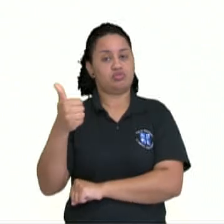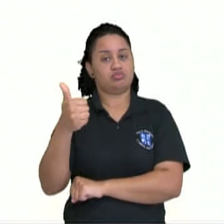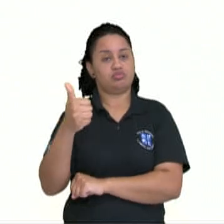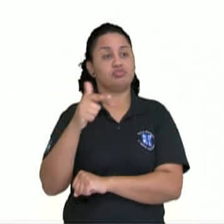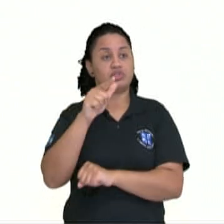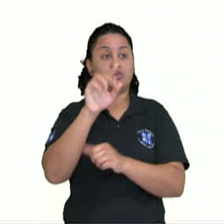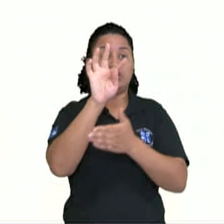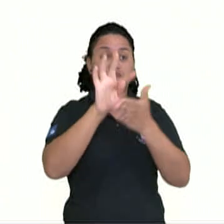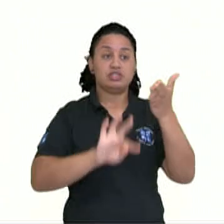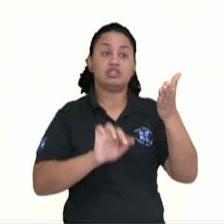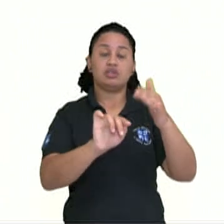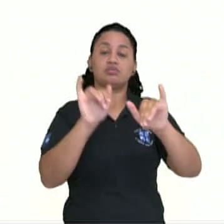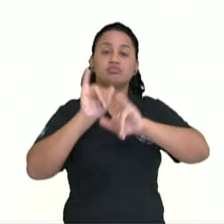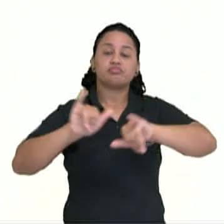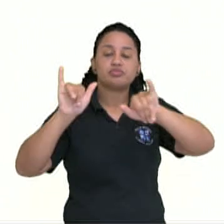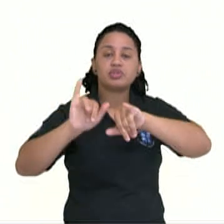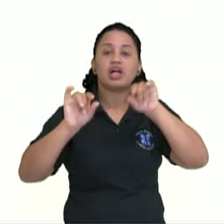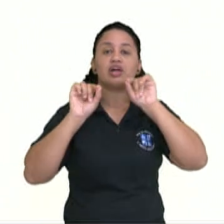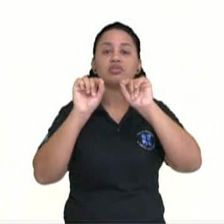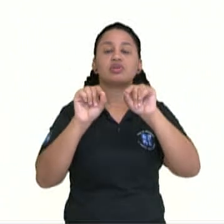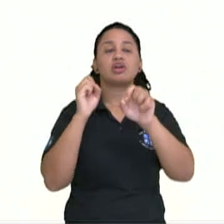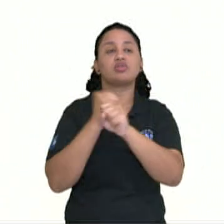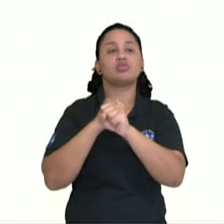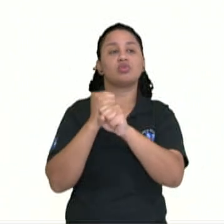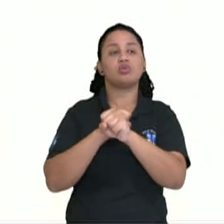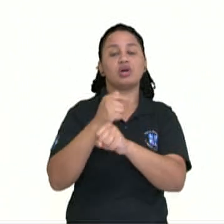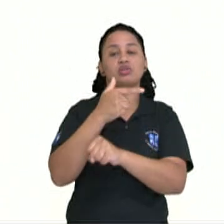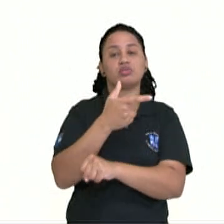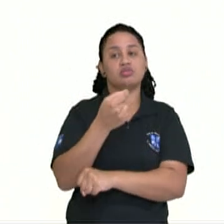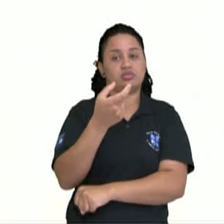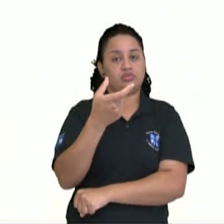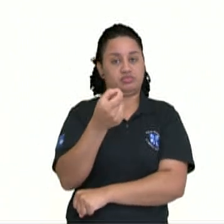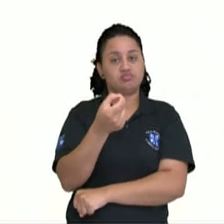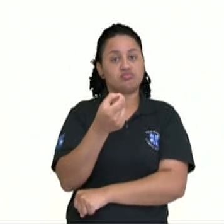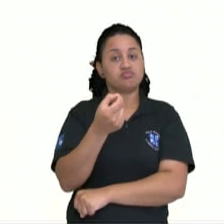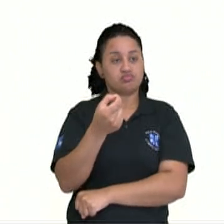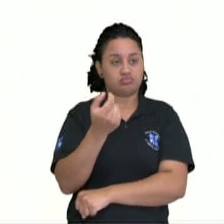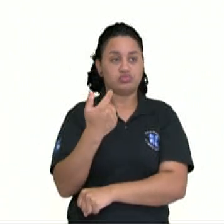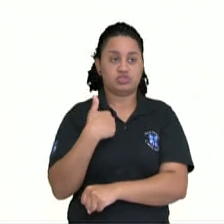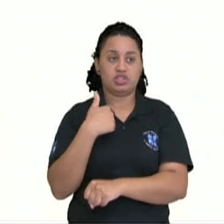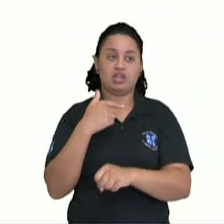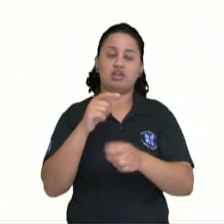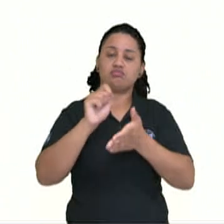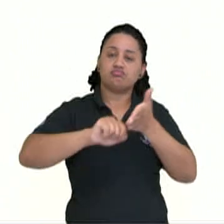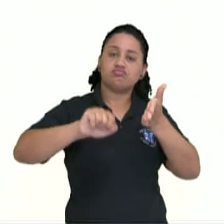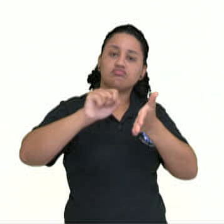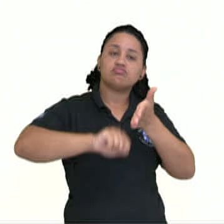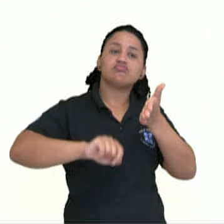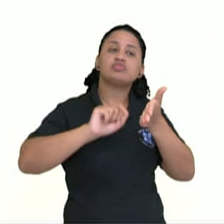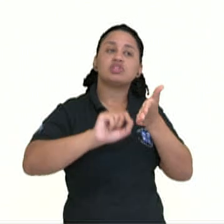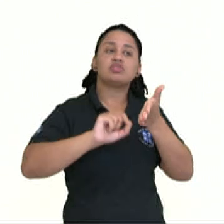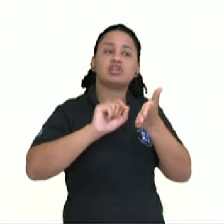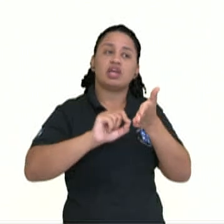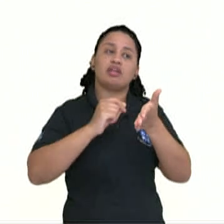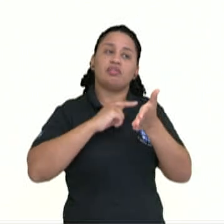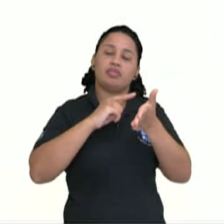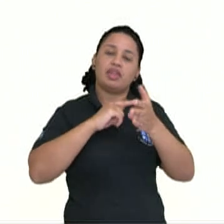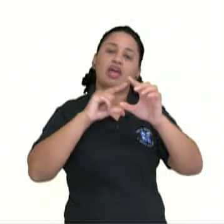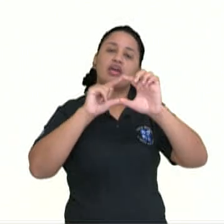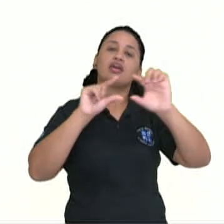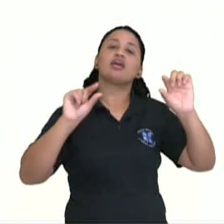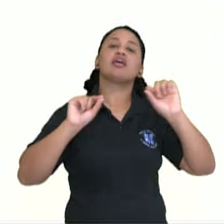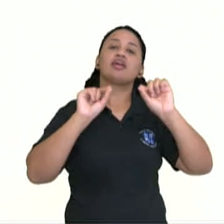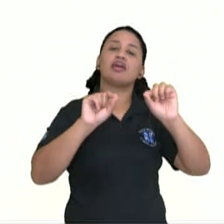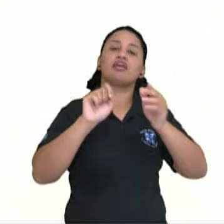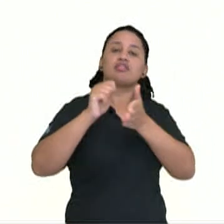esse texto foi publicado em 2020 e a redação aqui, então a gente tem a identificação